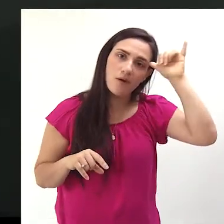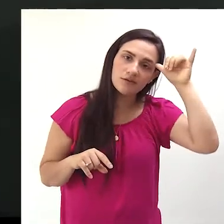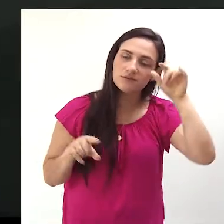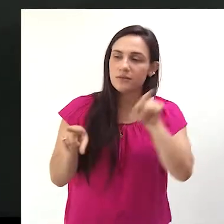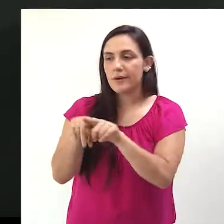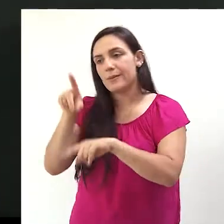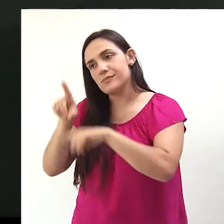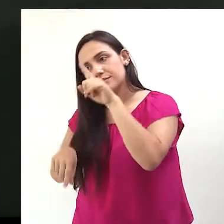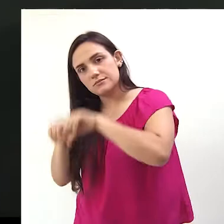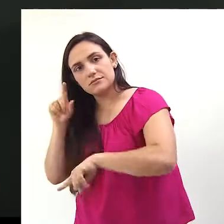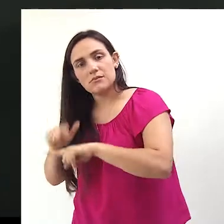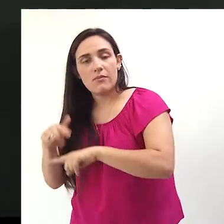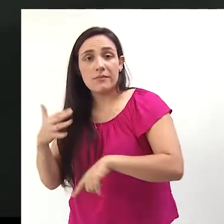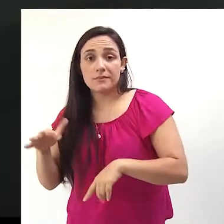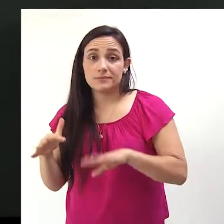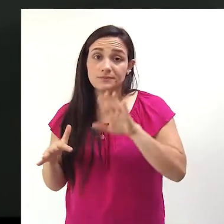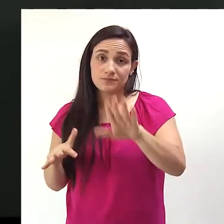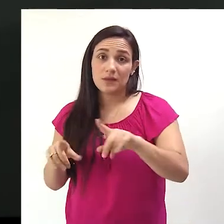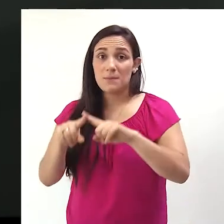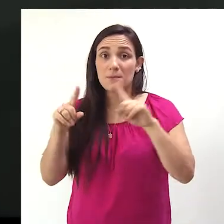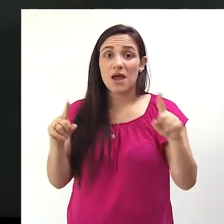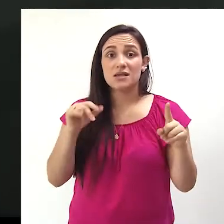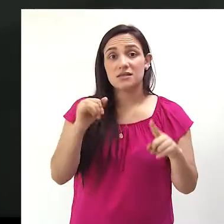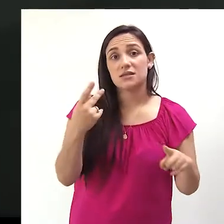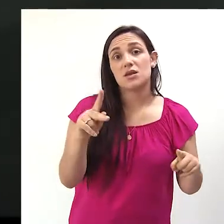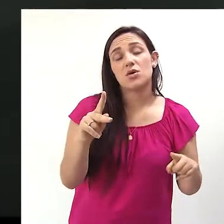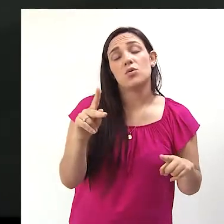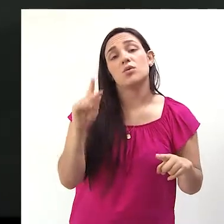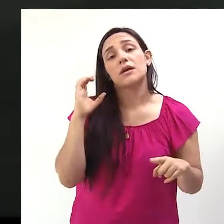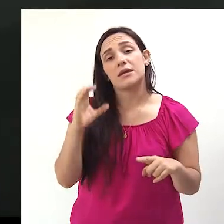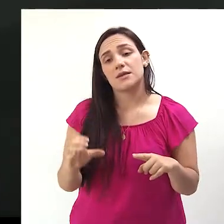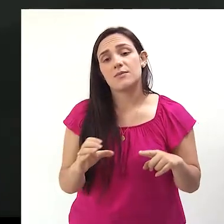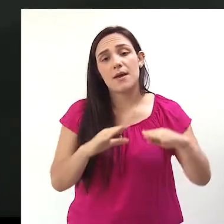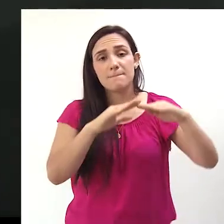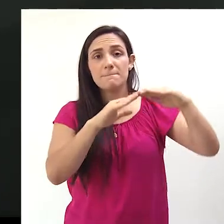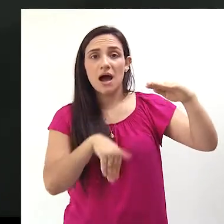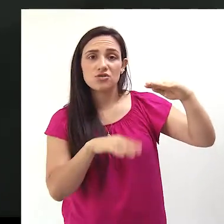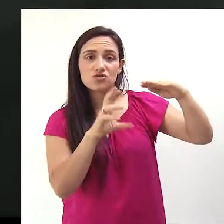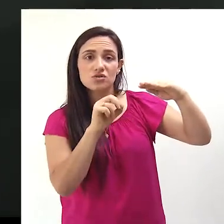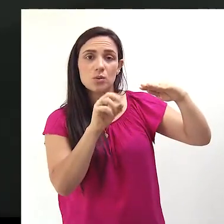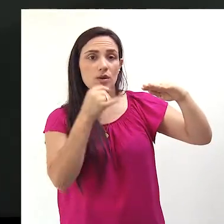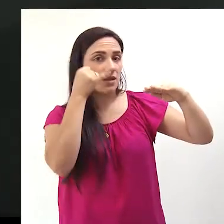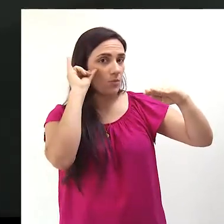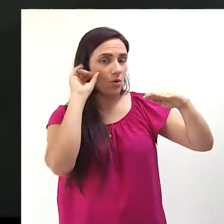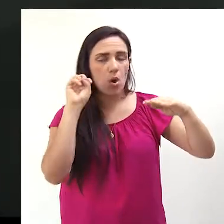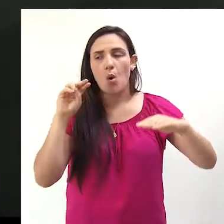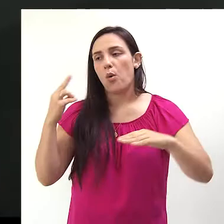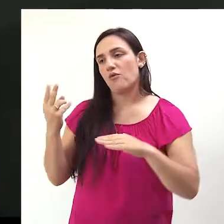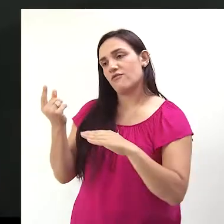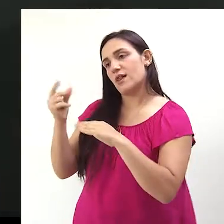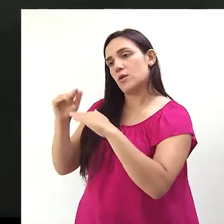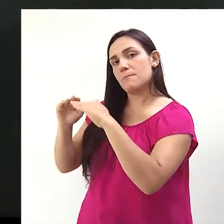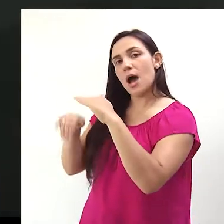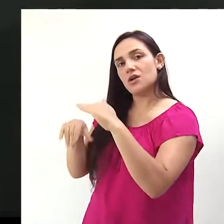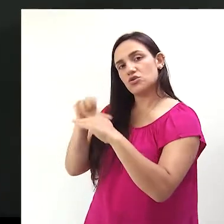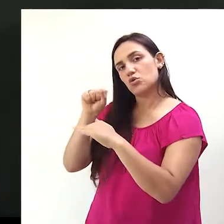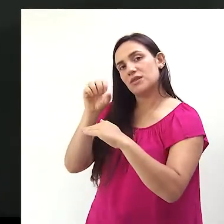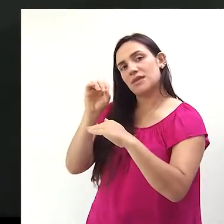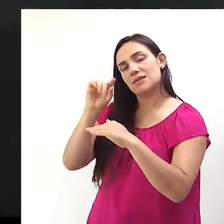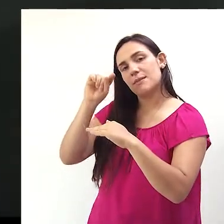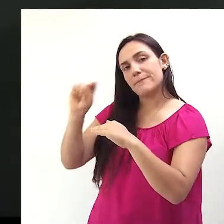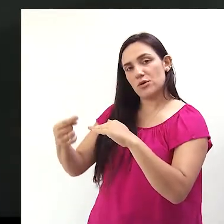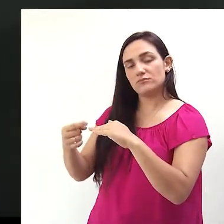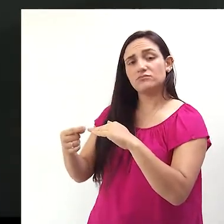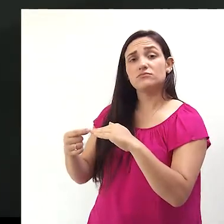mil para maquinário e insumos. O que não impede, em função de se tratar de uma especializada, que